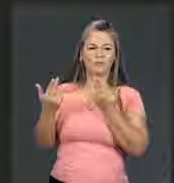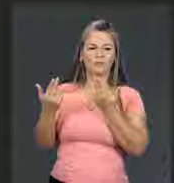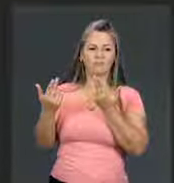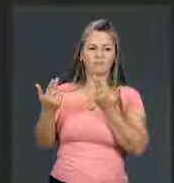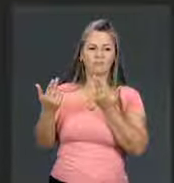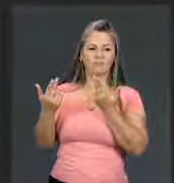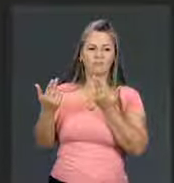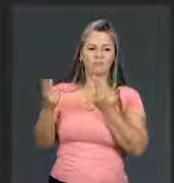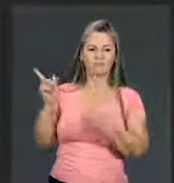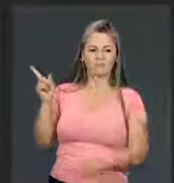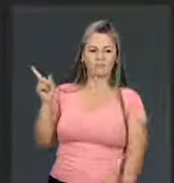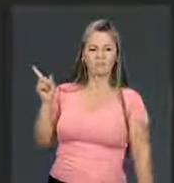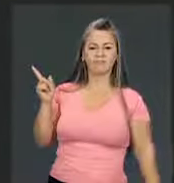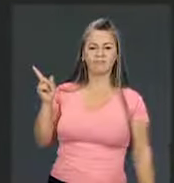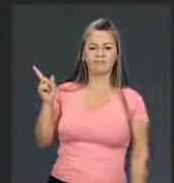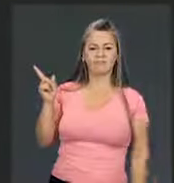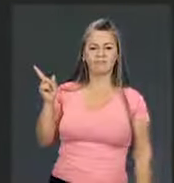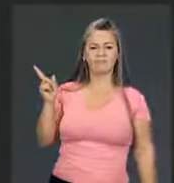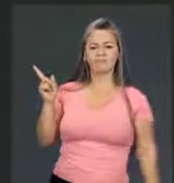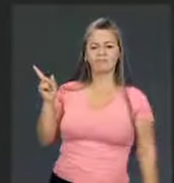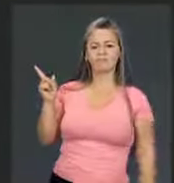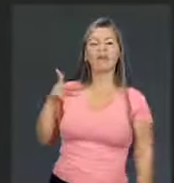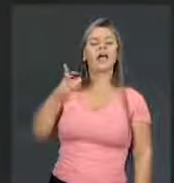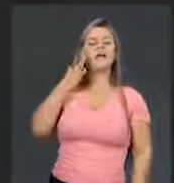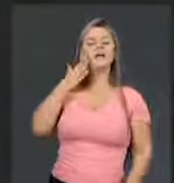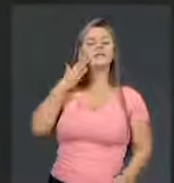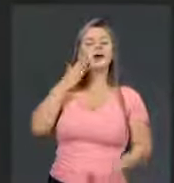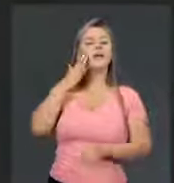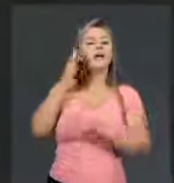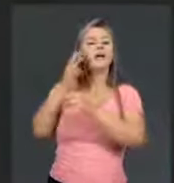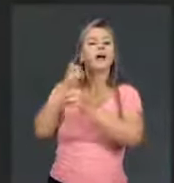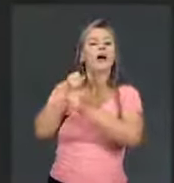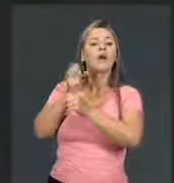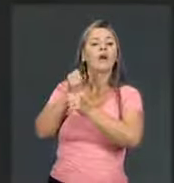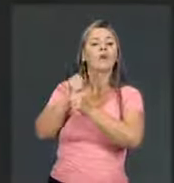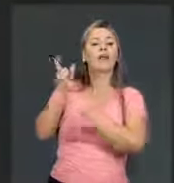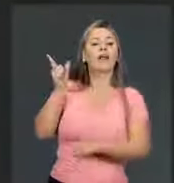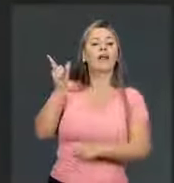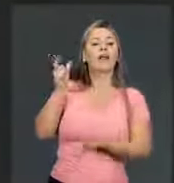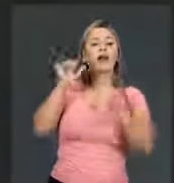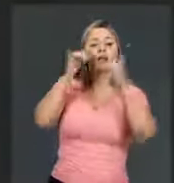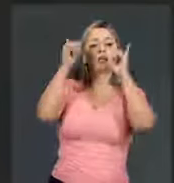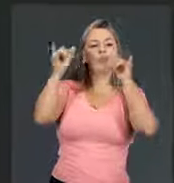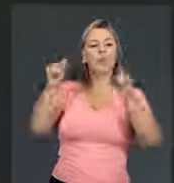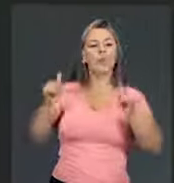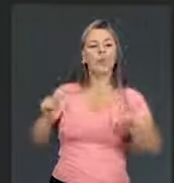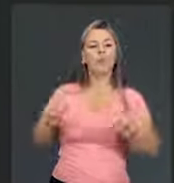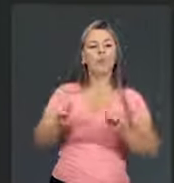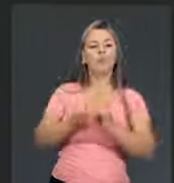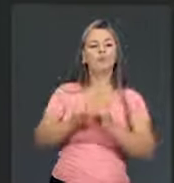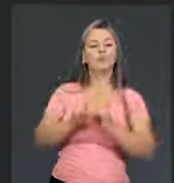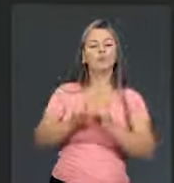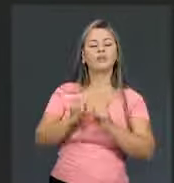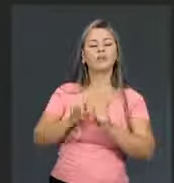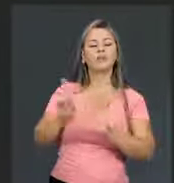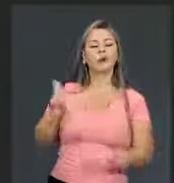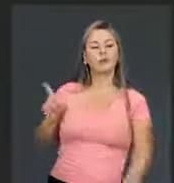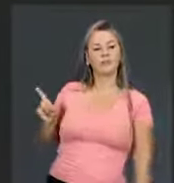A unidade de medida de potencial no Sistema Internacional de Unidades é o